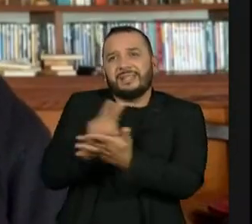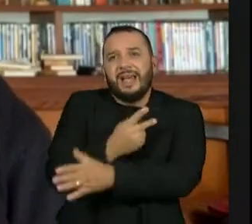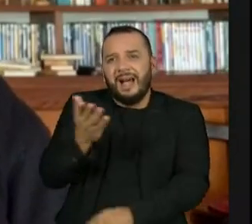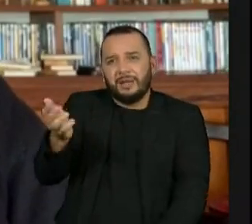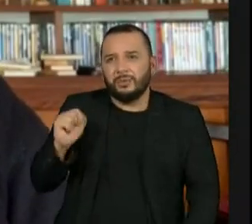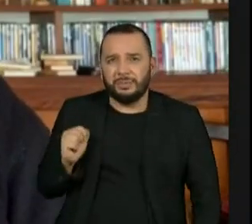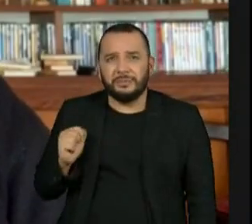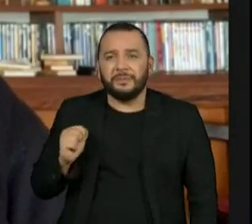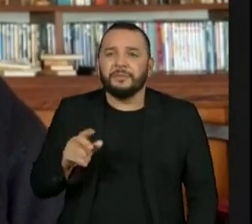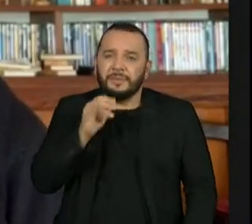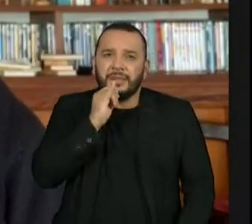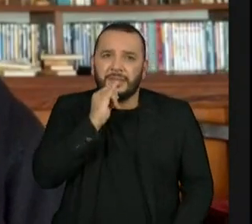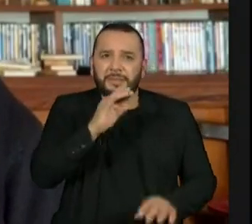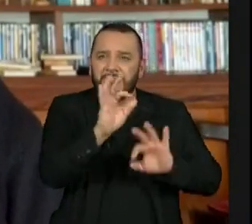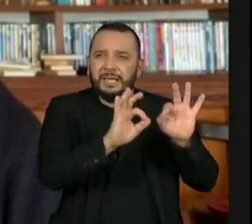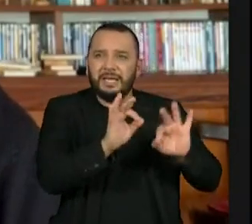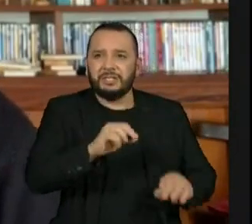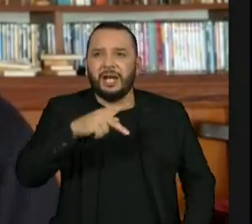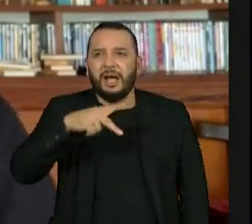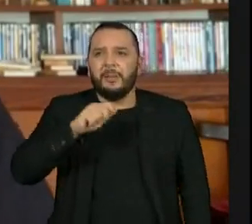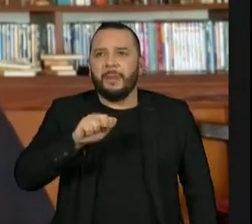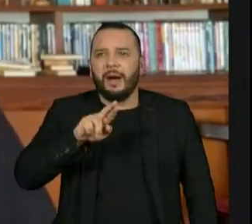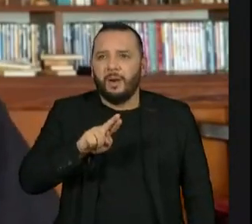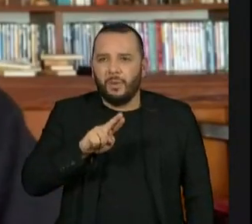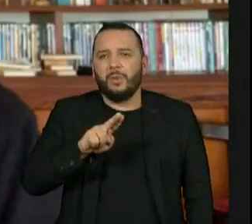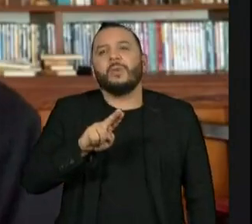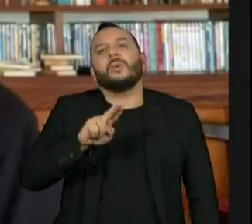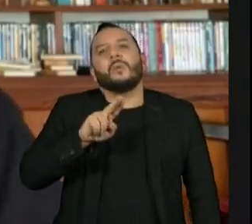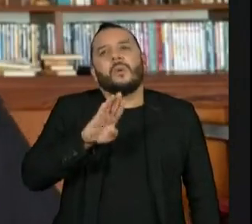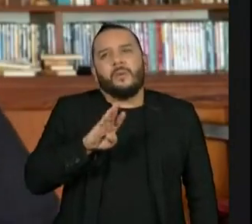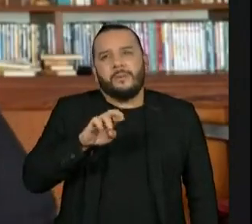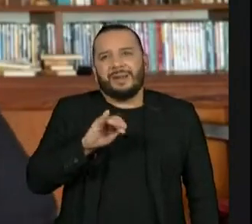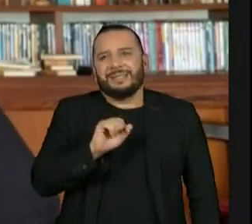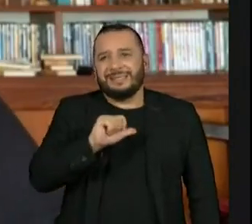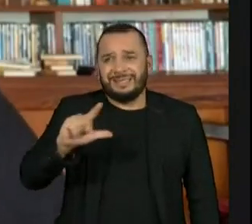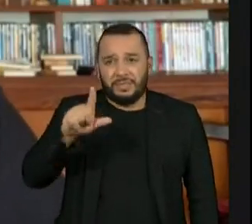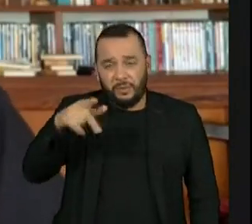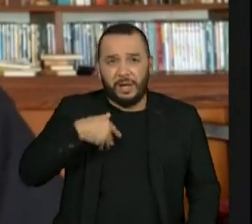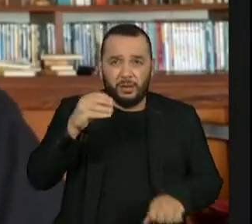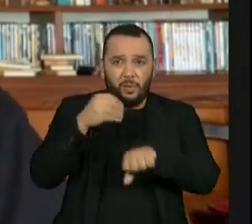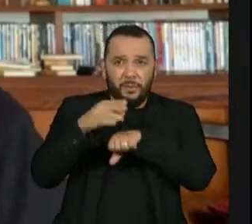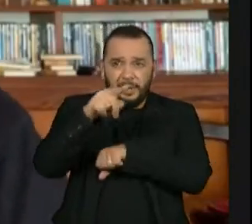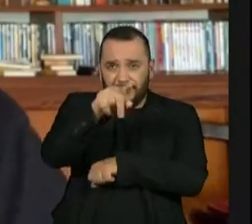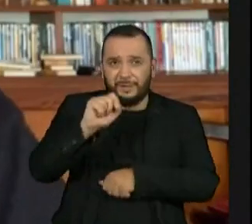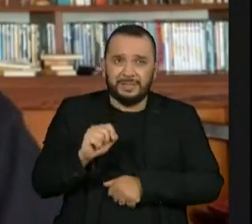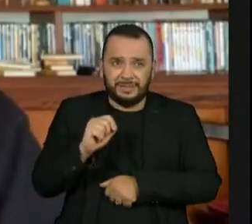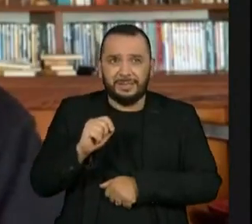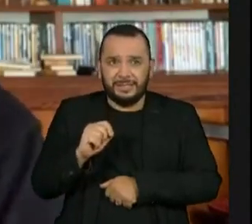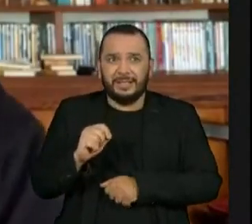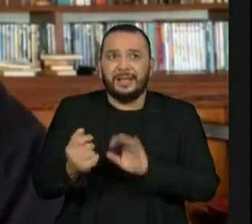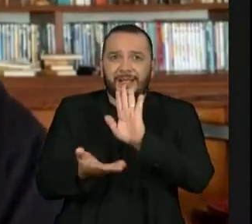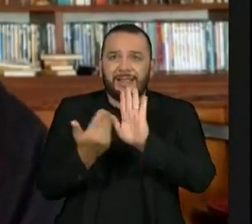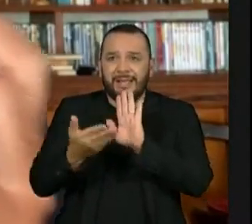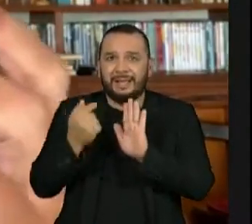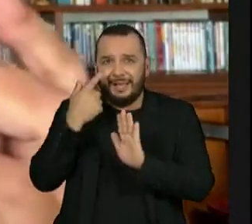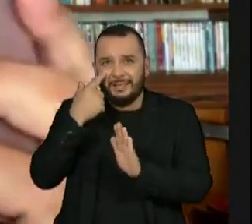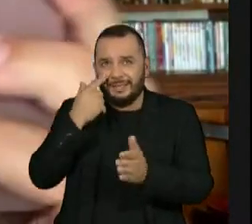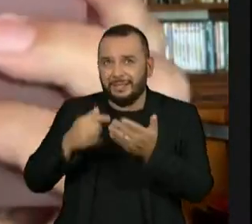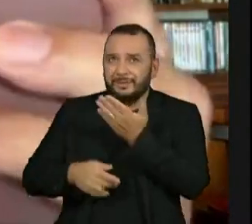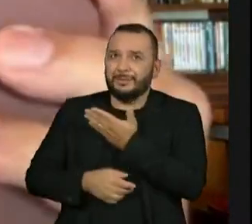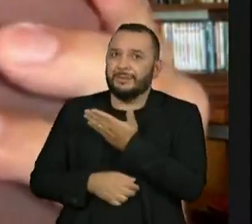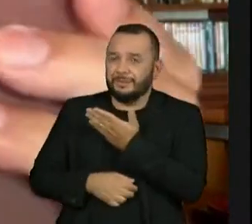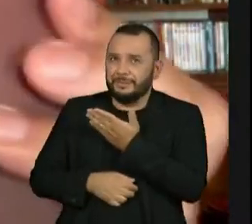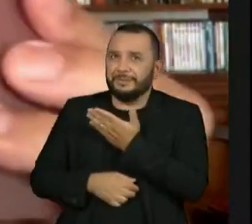o pau-brasil, por exemplo, se você precisa, recomendo a você, Manuel, a leitura desse livro aqui,